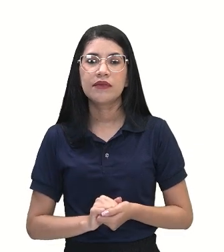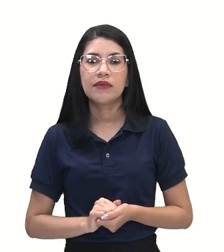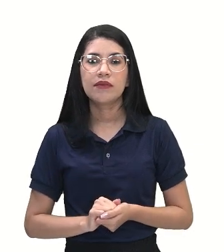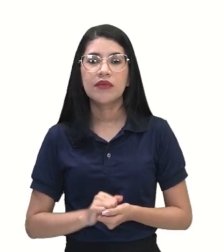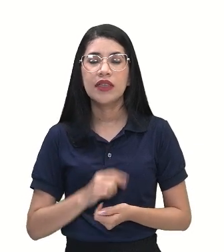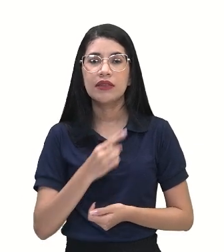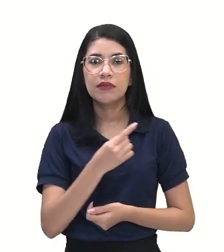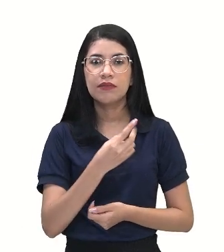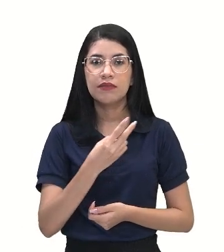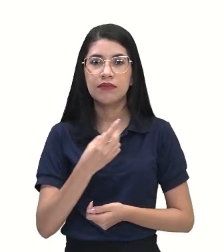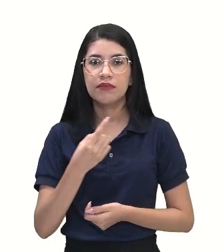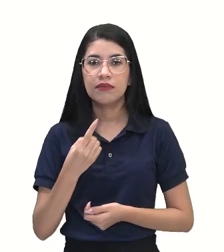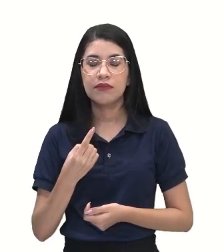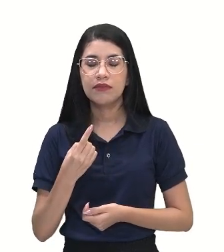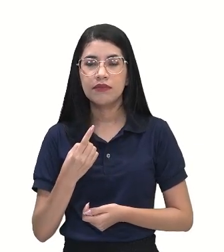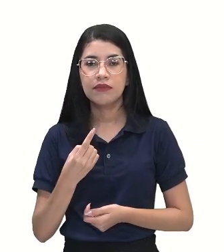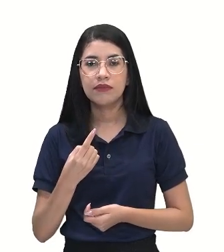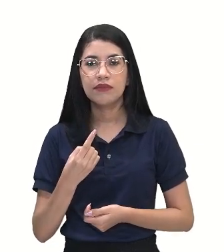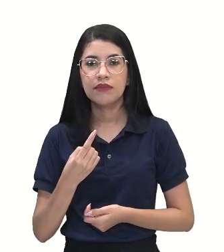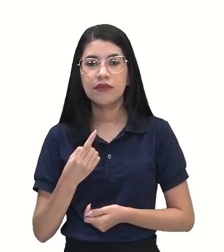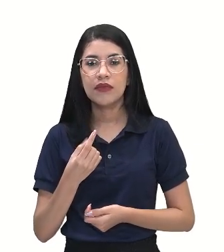milhões